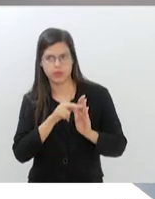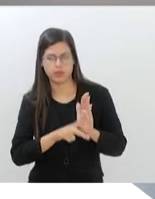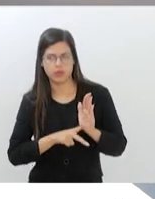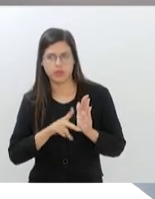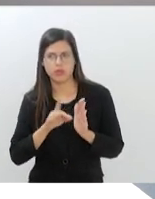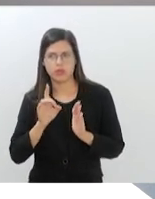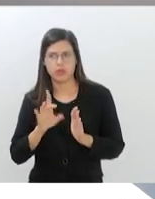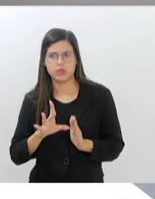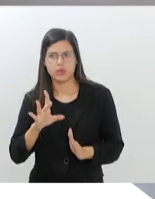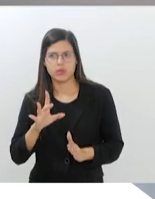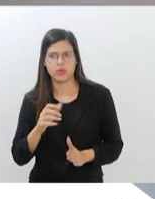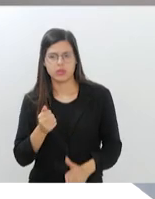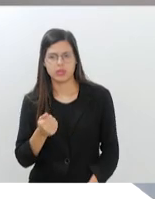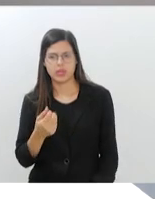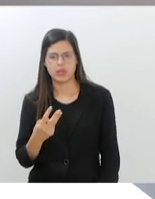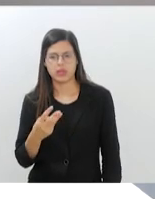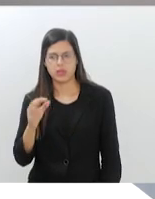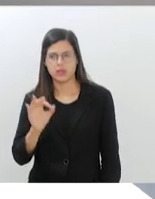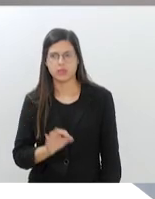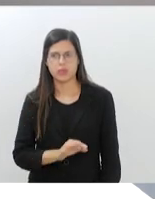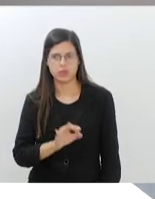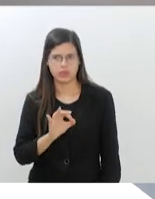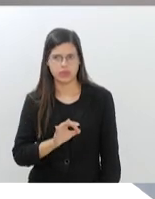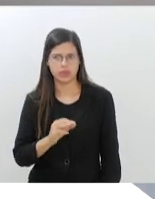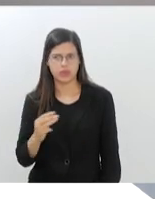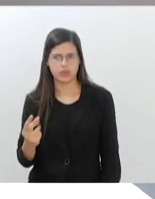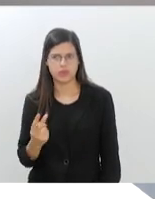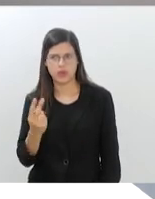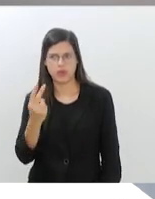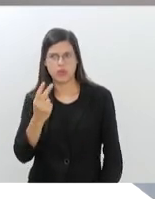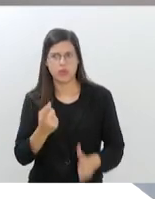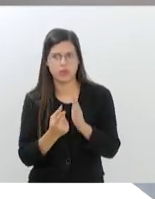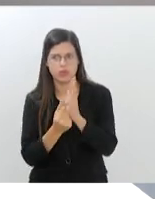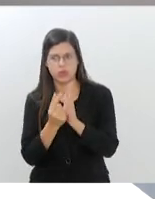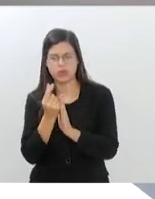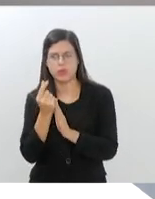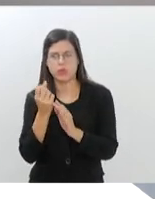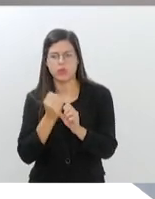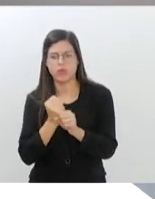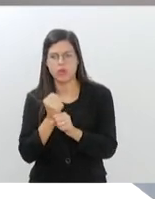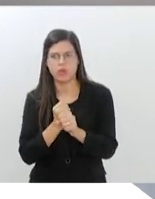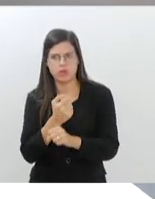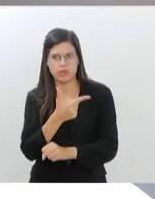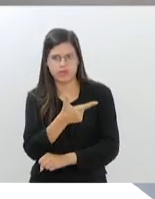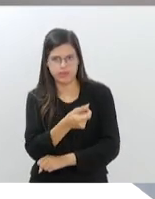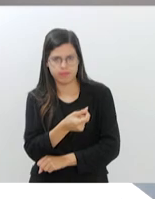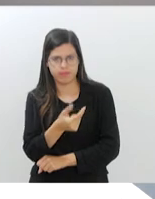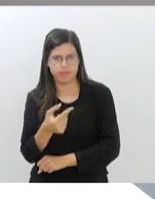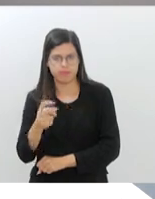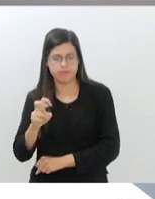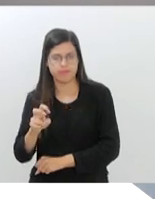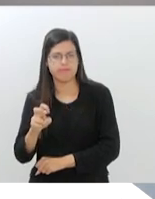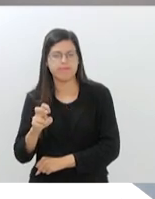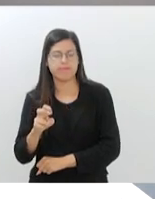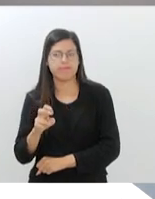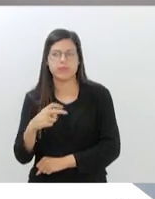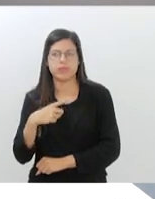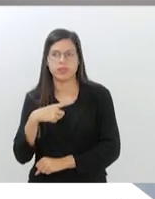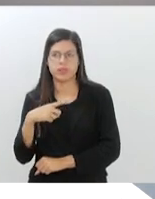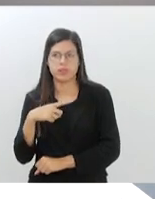dispõe 13% desse valor num orçamento de 2025 que tem um de